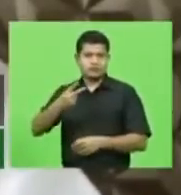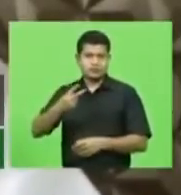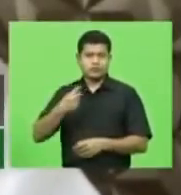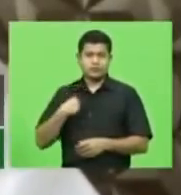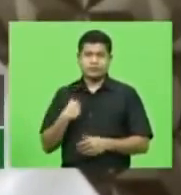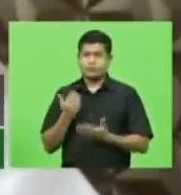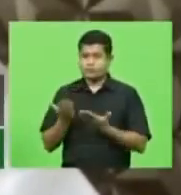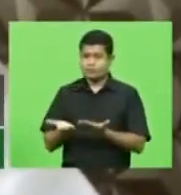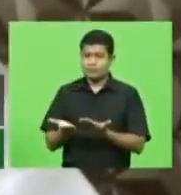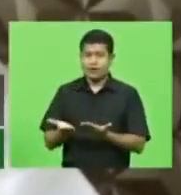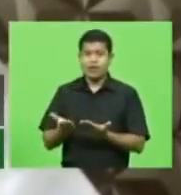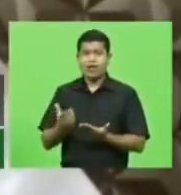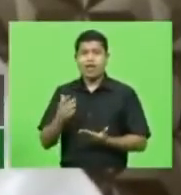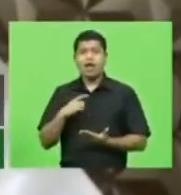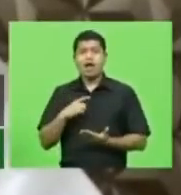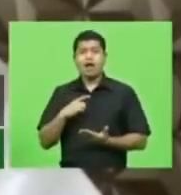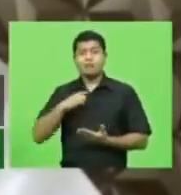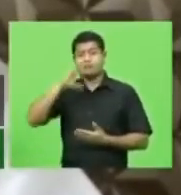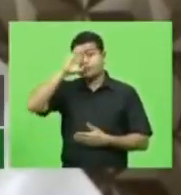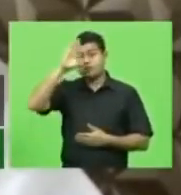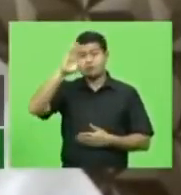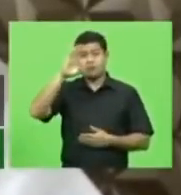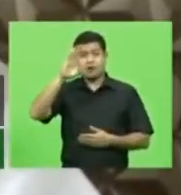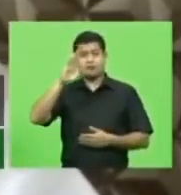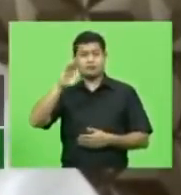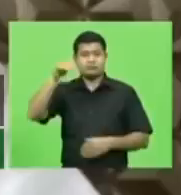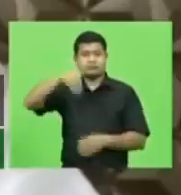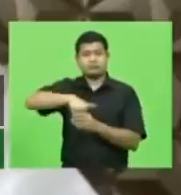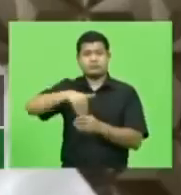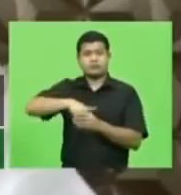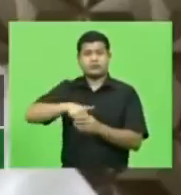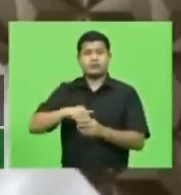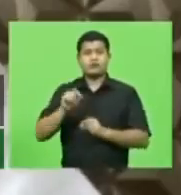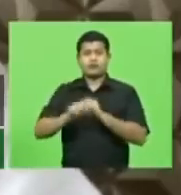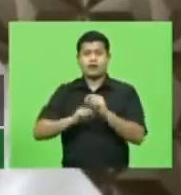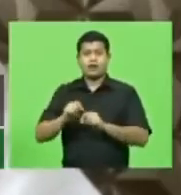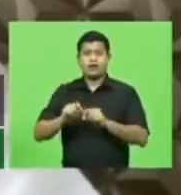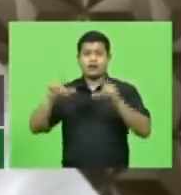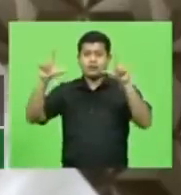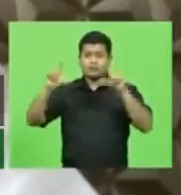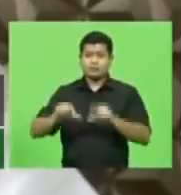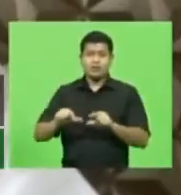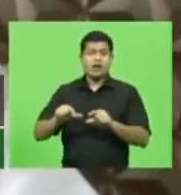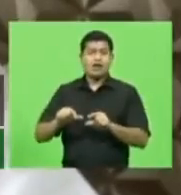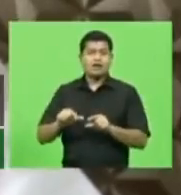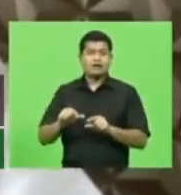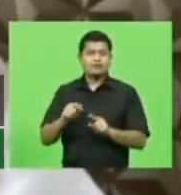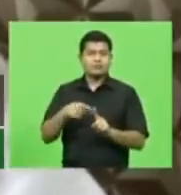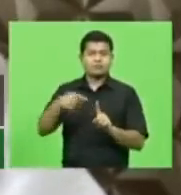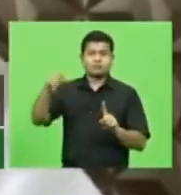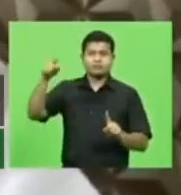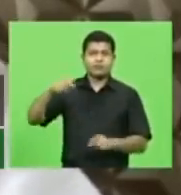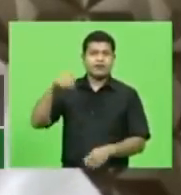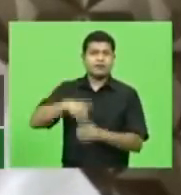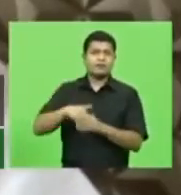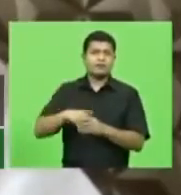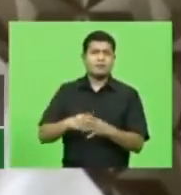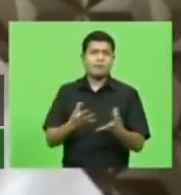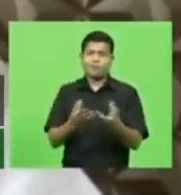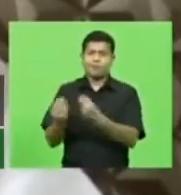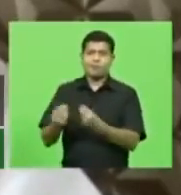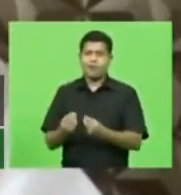foi caracterizada pelo baixo índice de votação, ou seja, muitos não foram